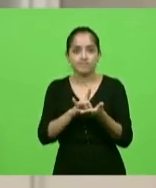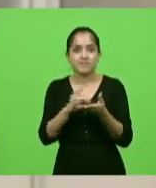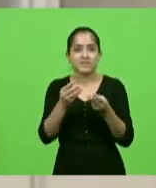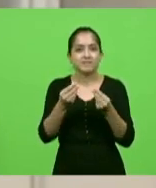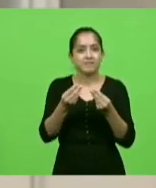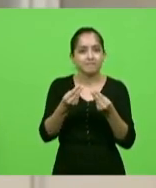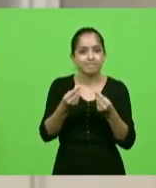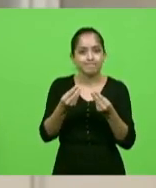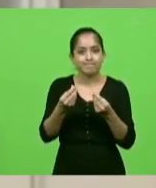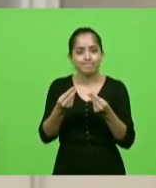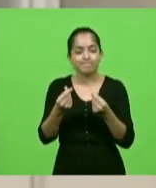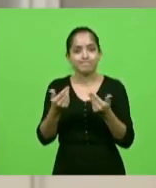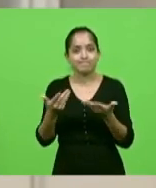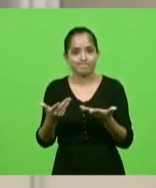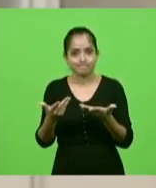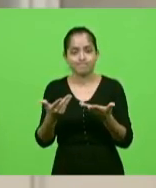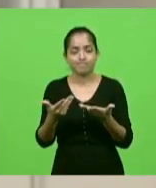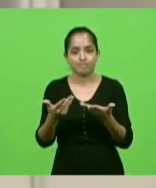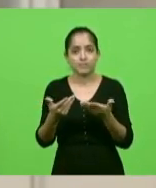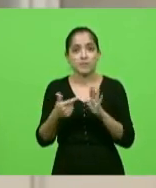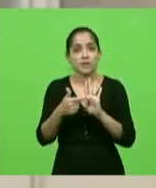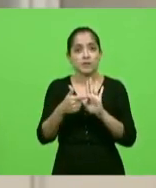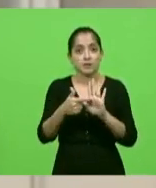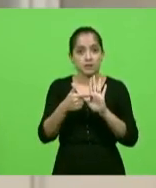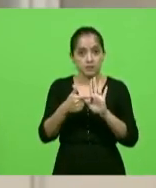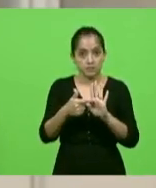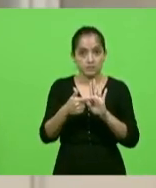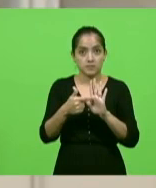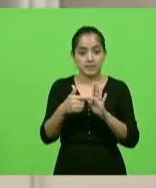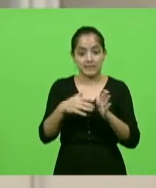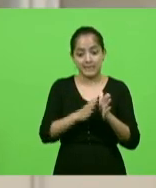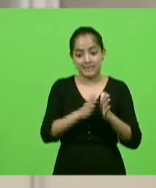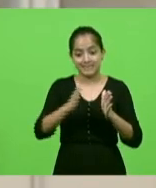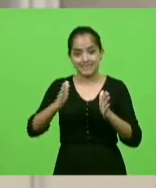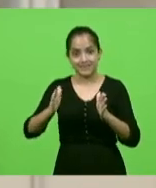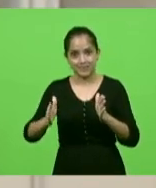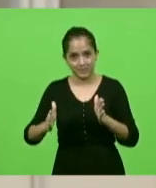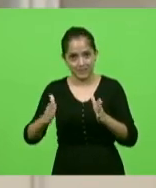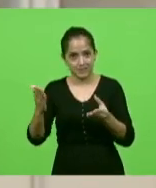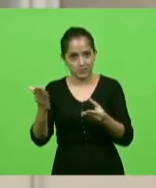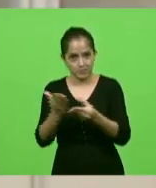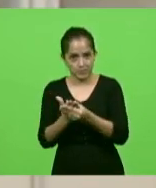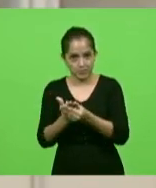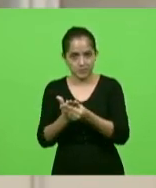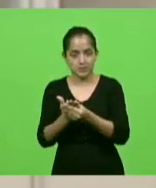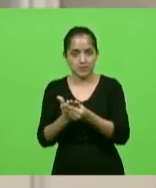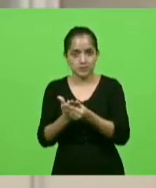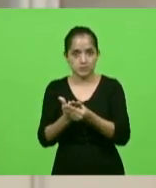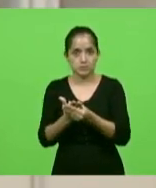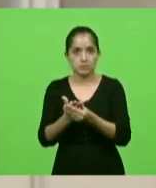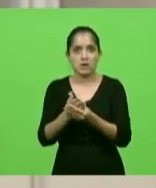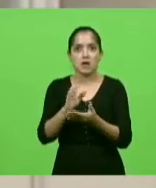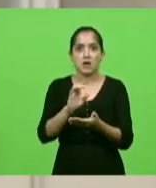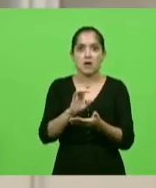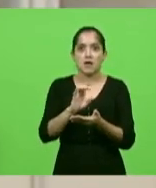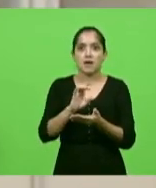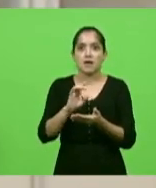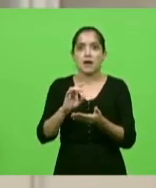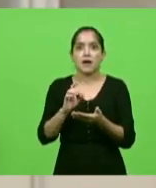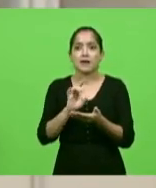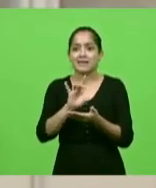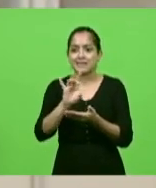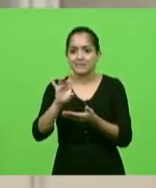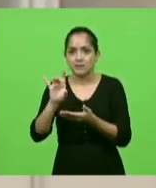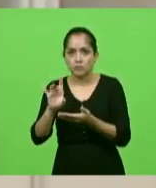superficial e comporta ser feito nessa fase do processo relativo a cada uma das